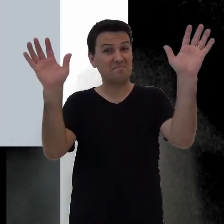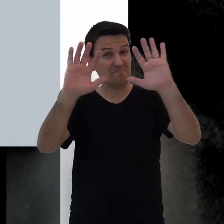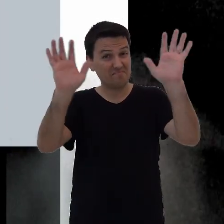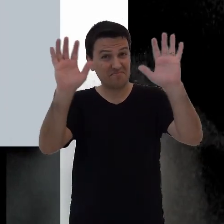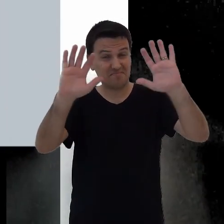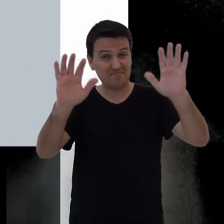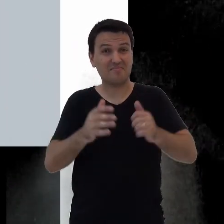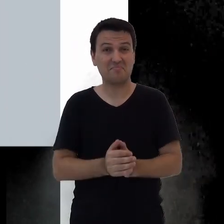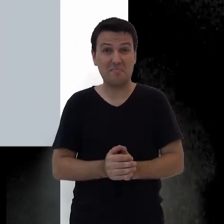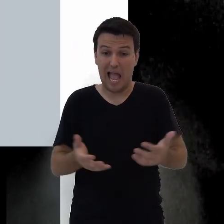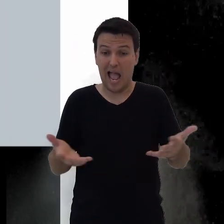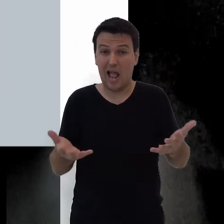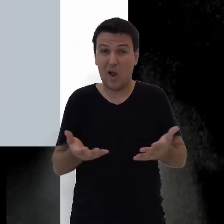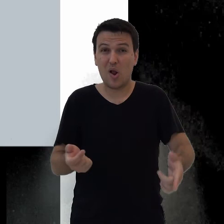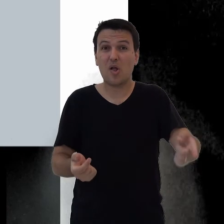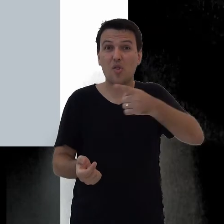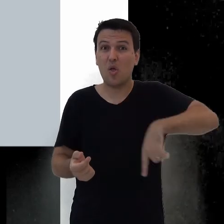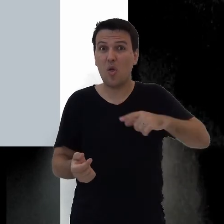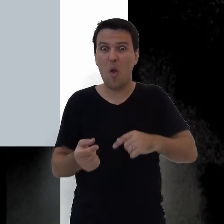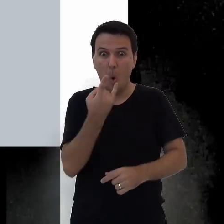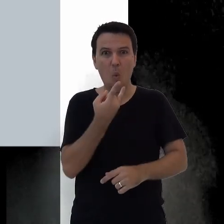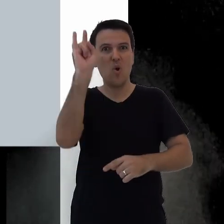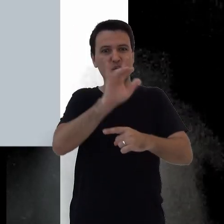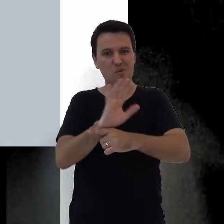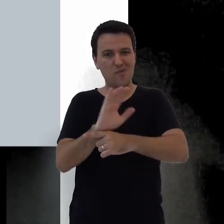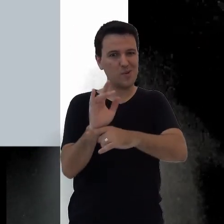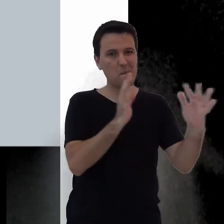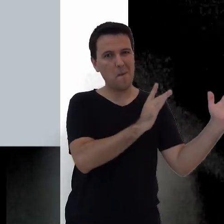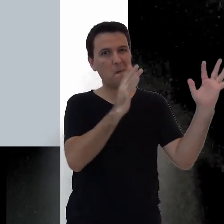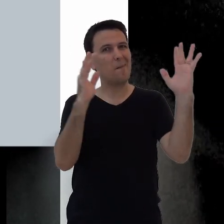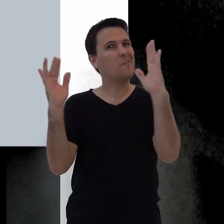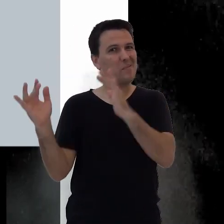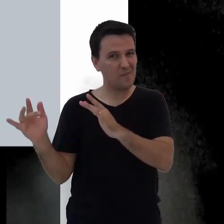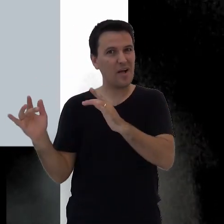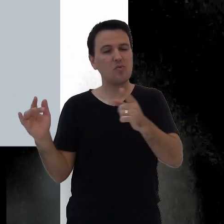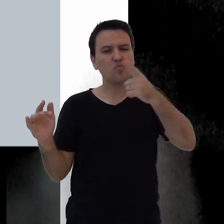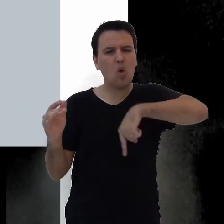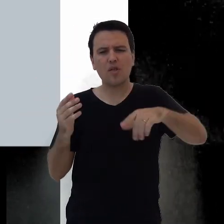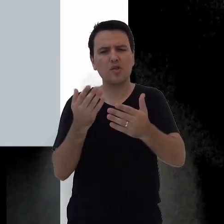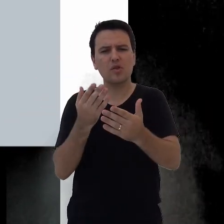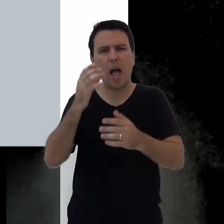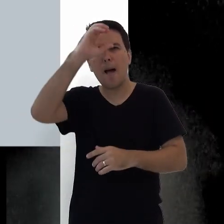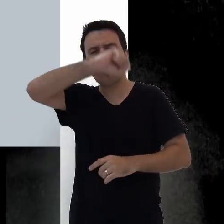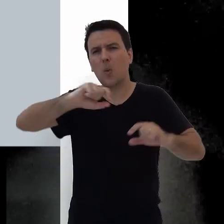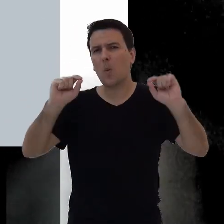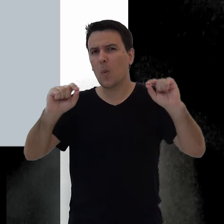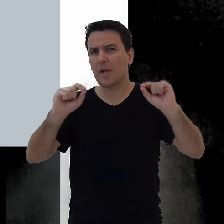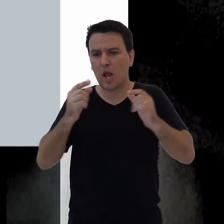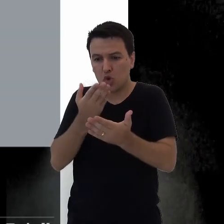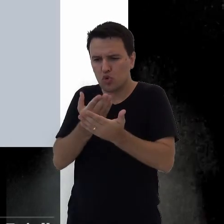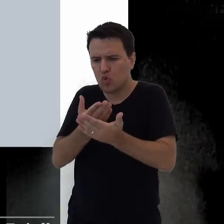Olá pessoal, agora nós vamos fazer o último vídeo do nosso estudo, que é então o estudo